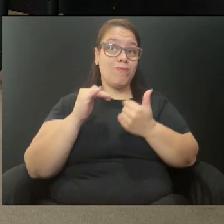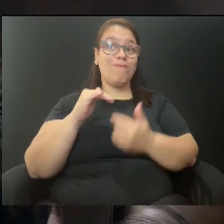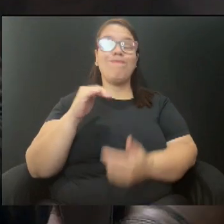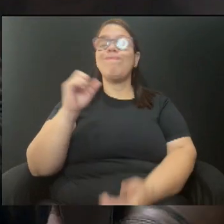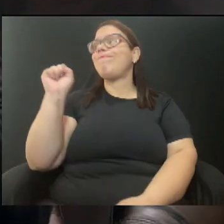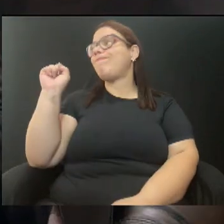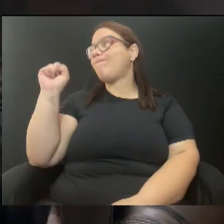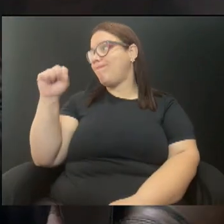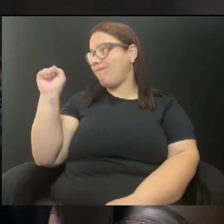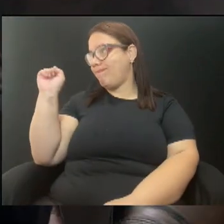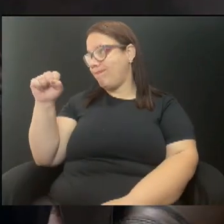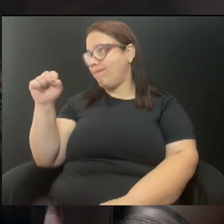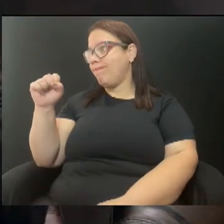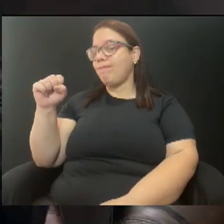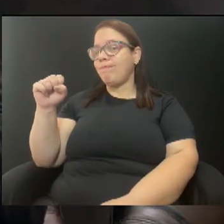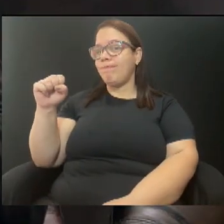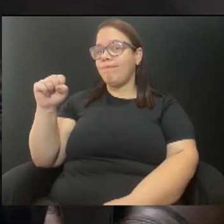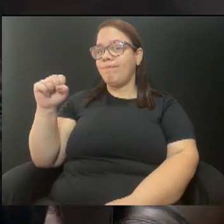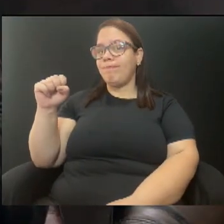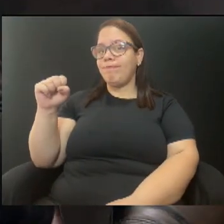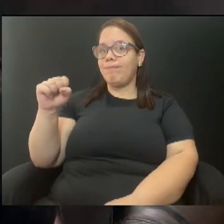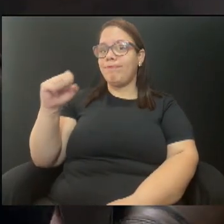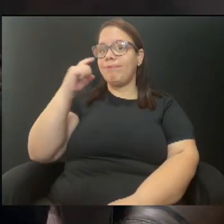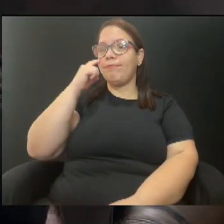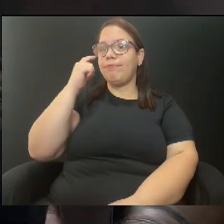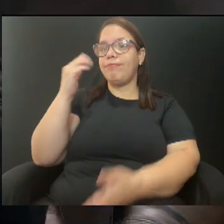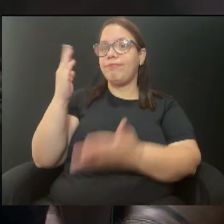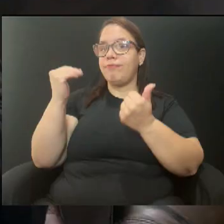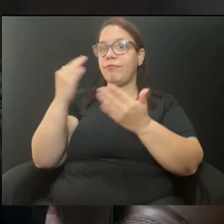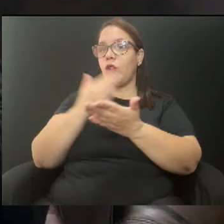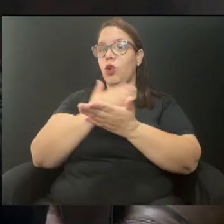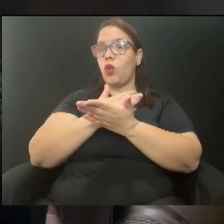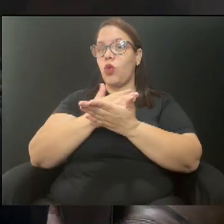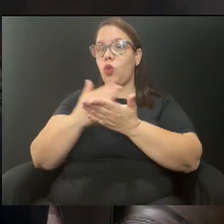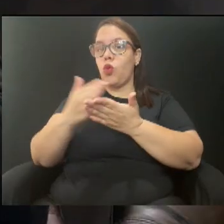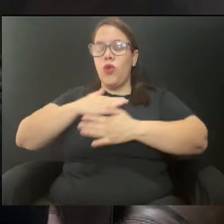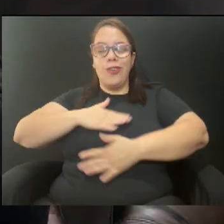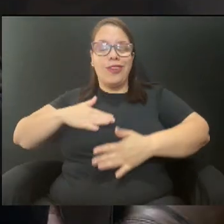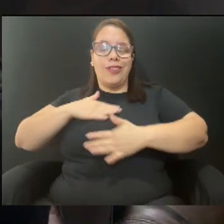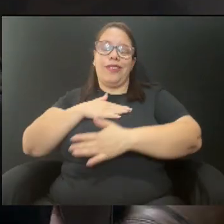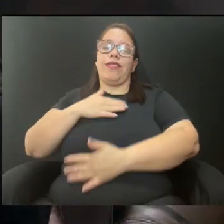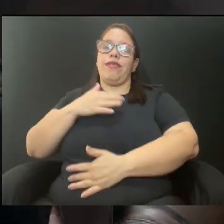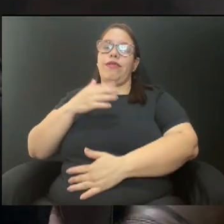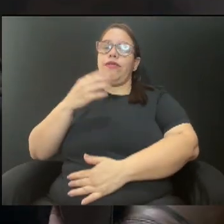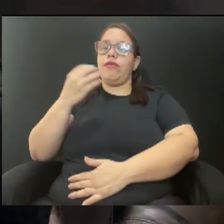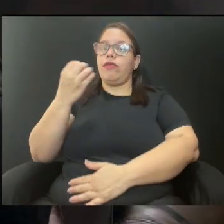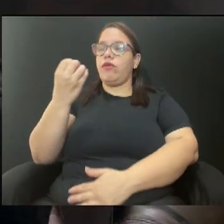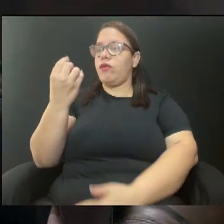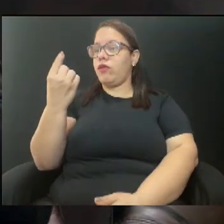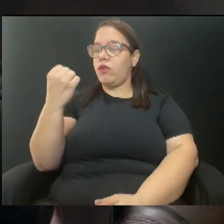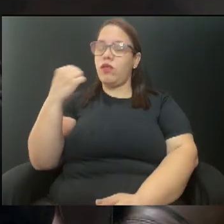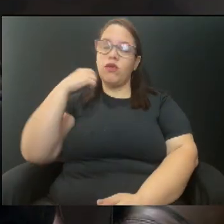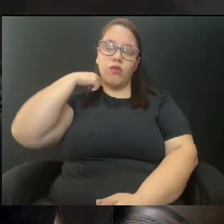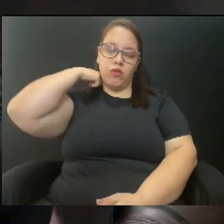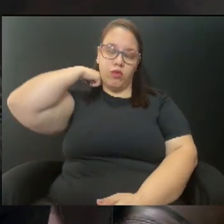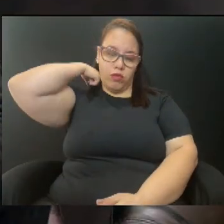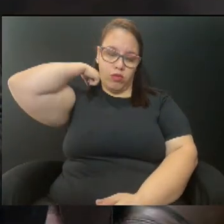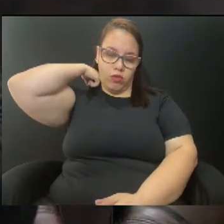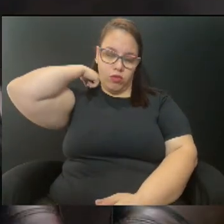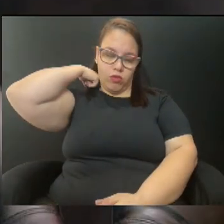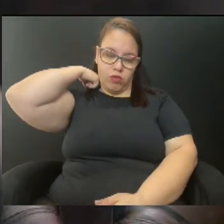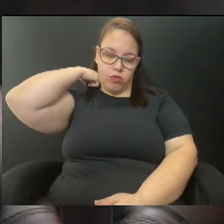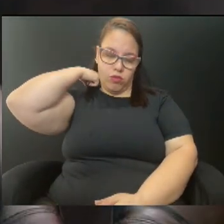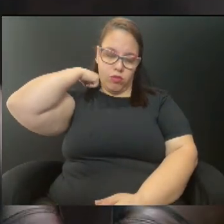gente vê hoje o jovem no princípio do prazer. Pegando estudos recentes, a gente trazendo o estudo sobre